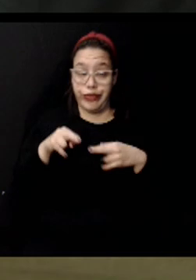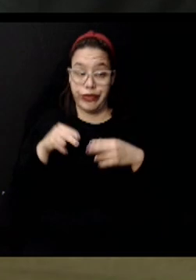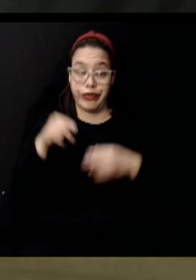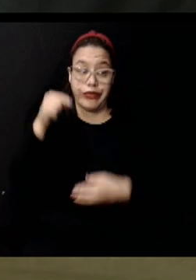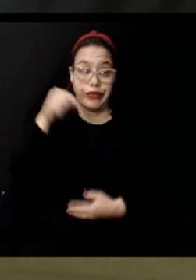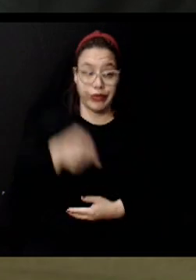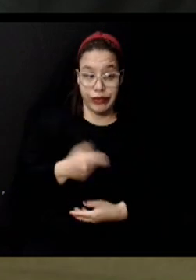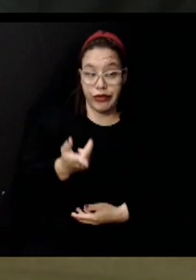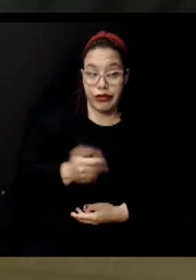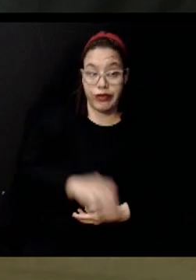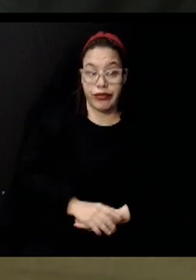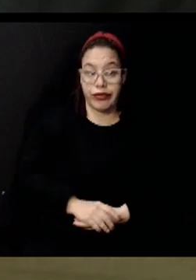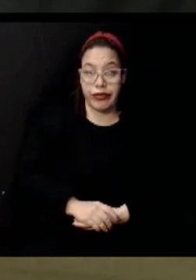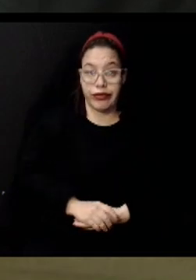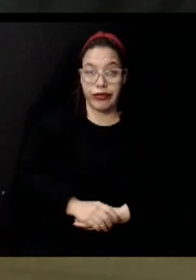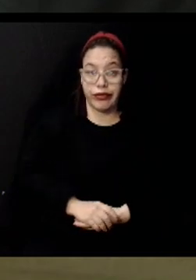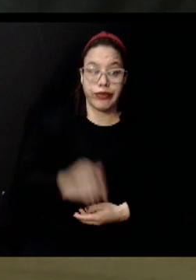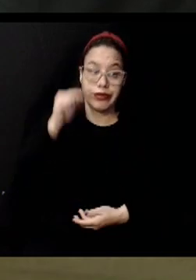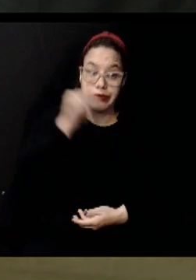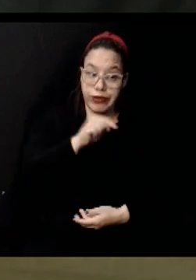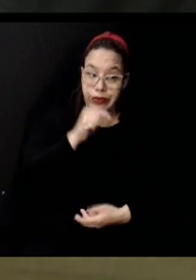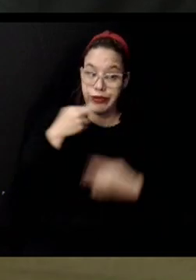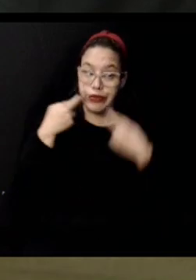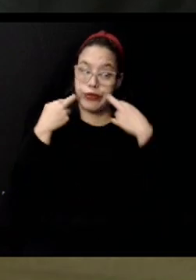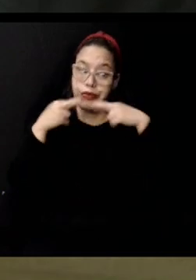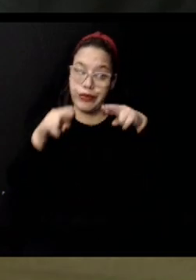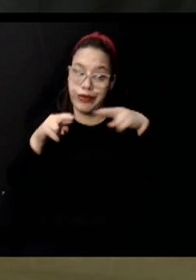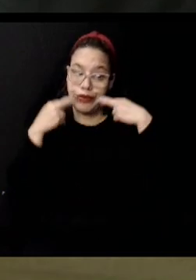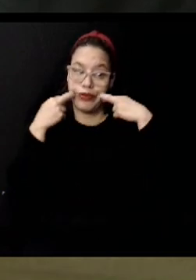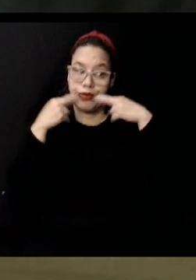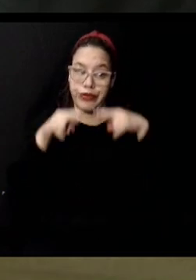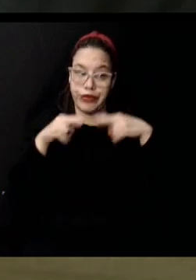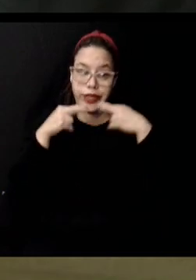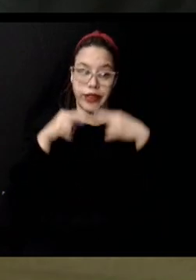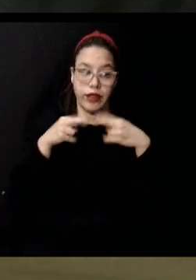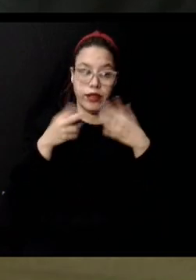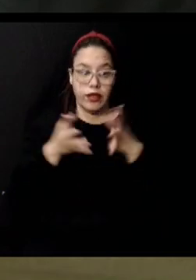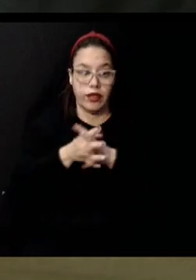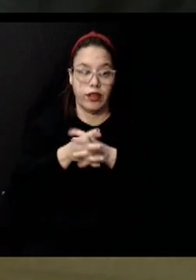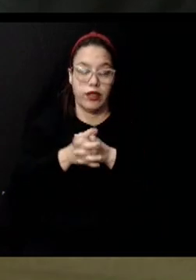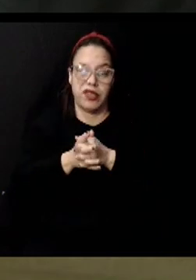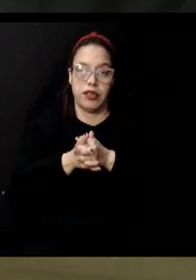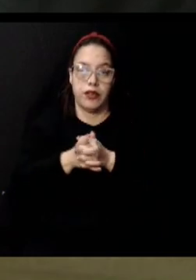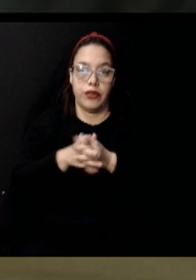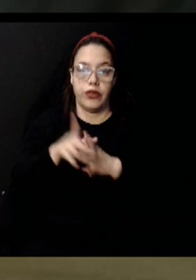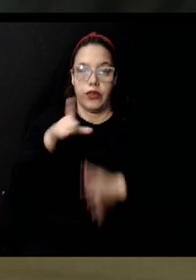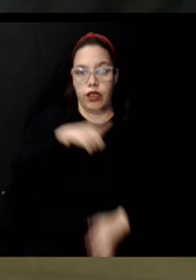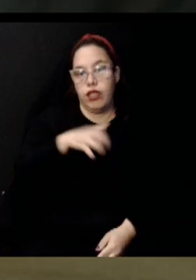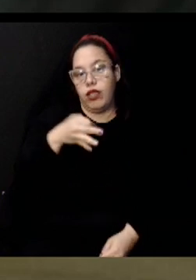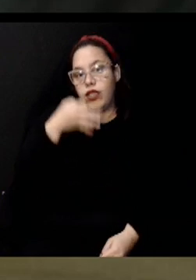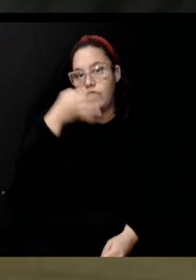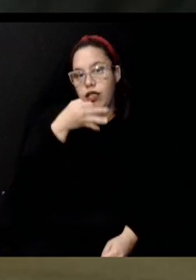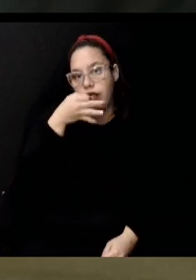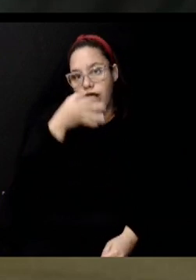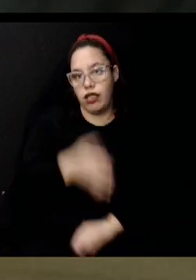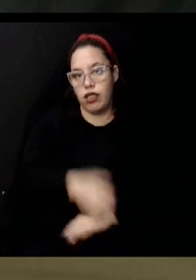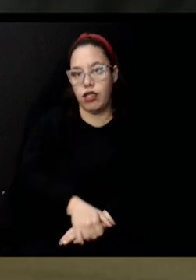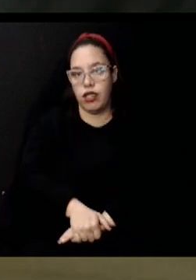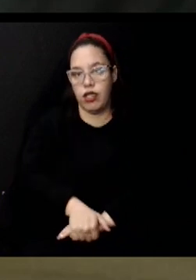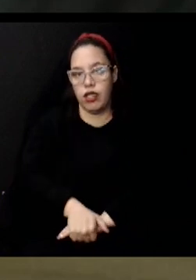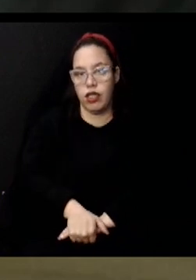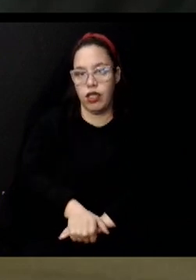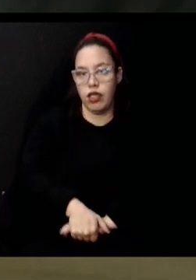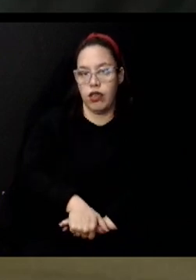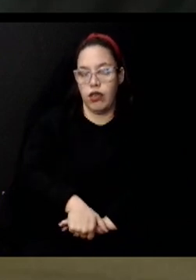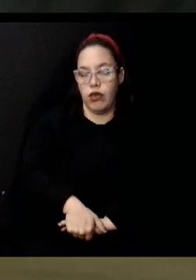aí dessa reclamação, se você está reclamando, você tem uma sugestão, porque senão você não estaria reclamando. Então Não Sim,